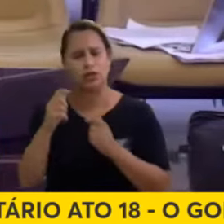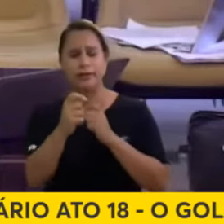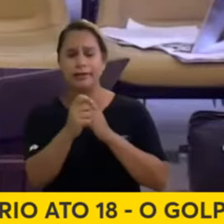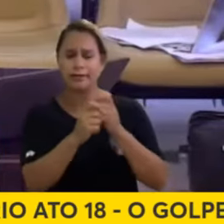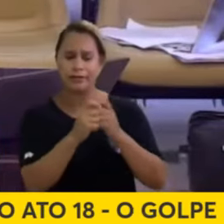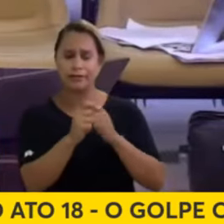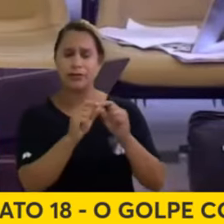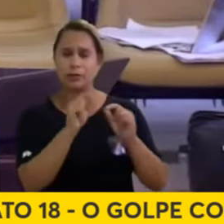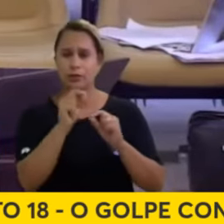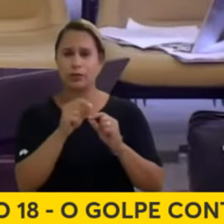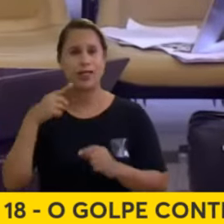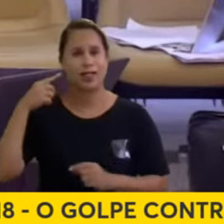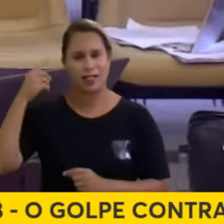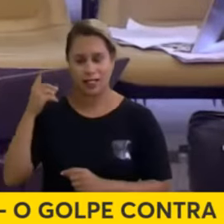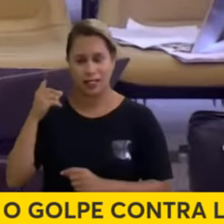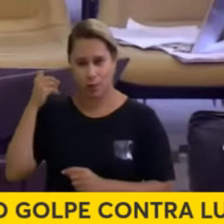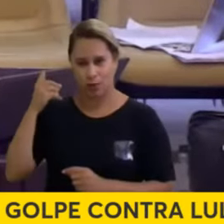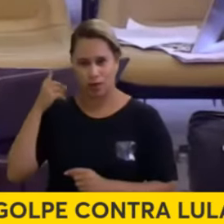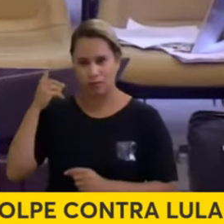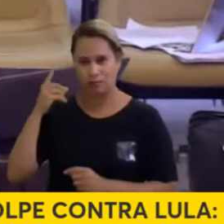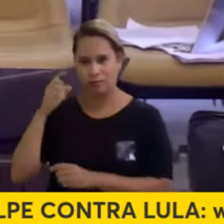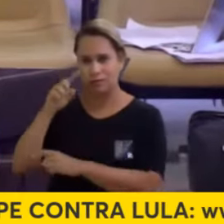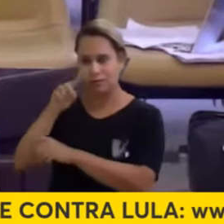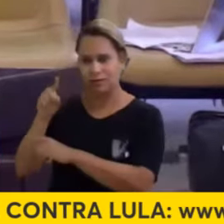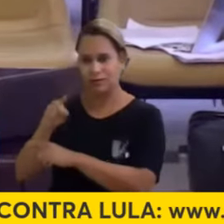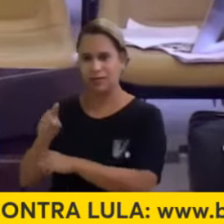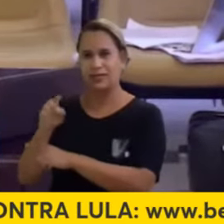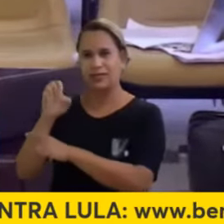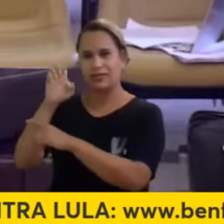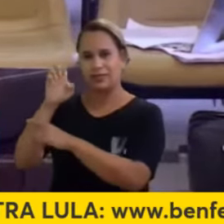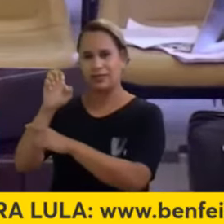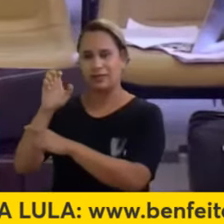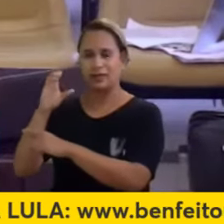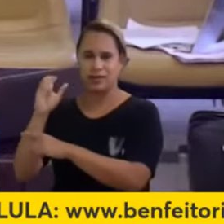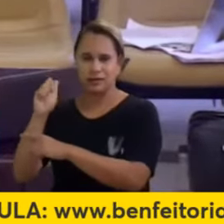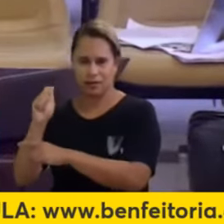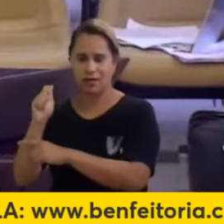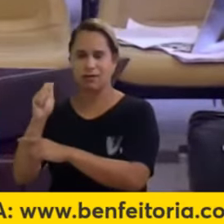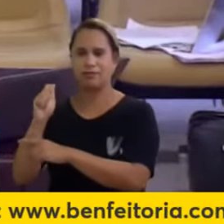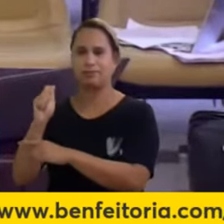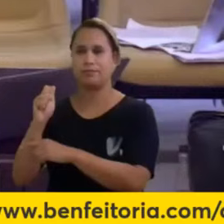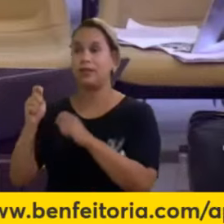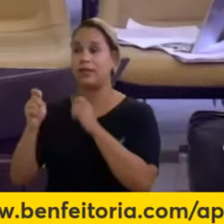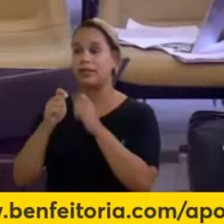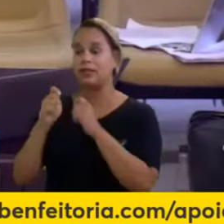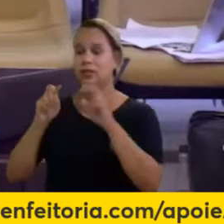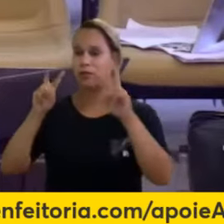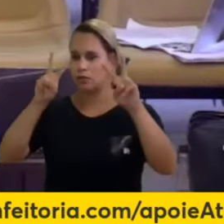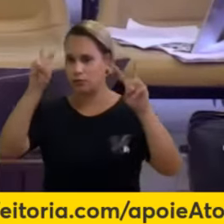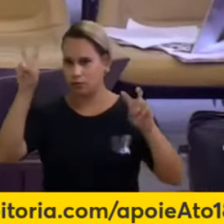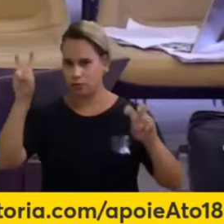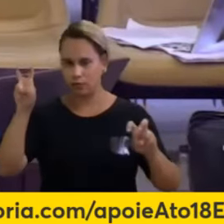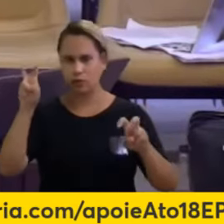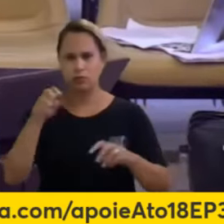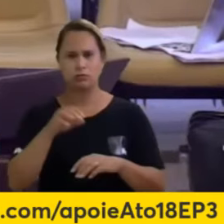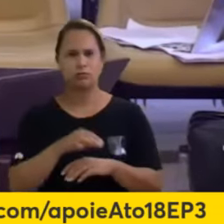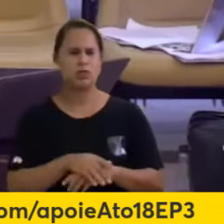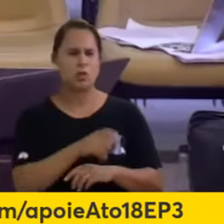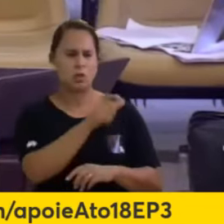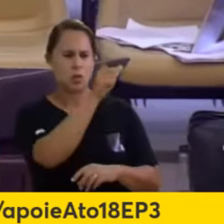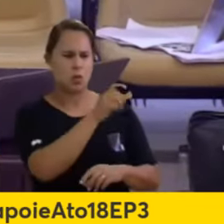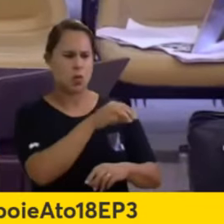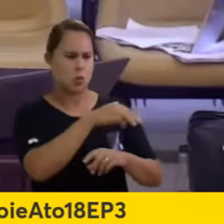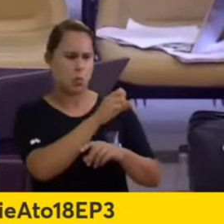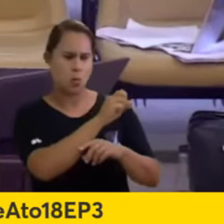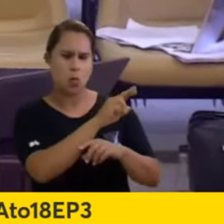deputado Zé Cadu do PT deu uma entrevista agora no dia 28 dizendo abre aspas o moro só ganhou a eleição no Paraná porque